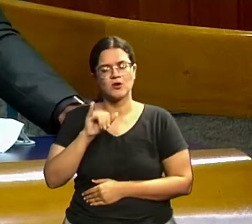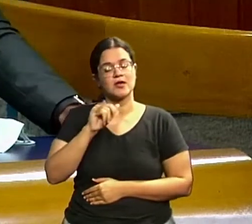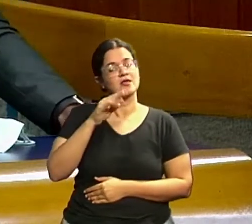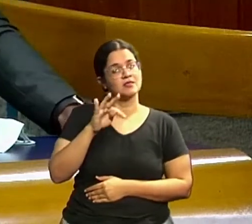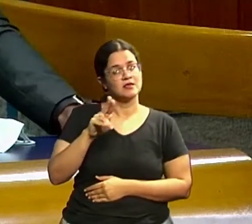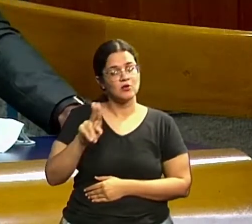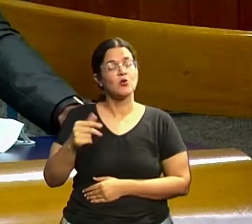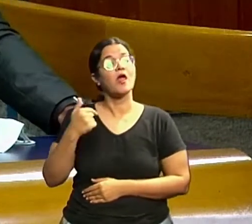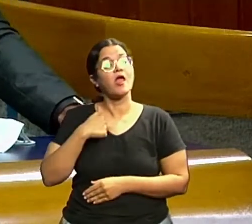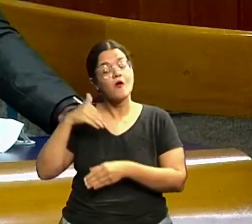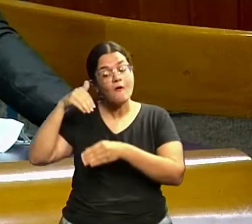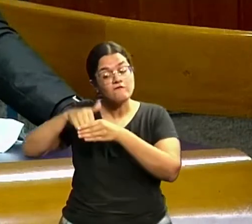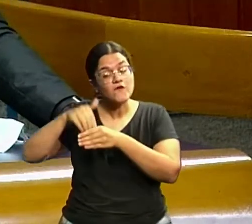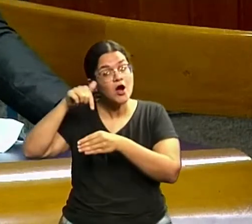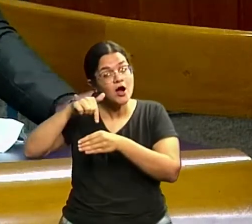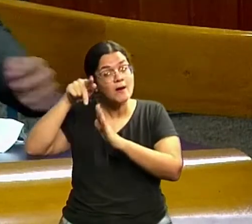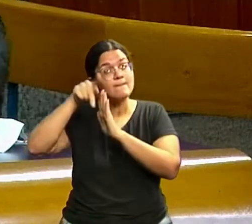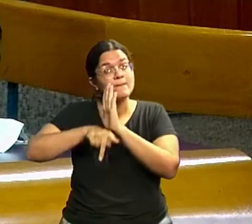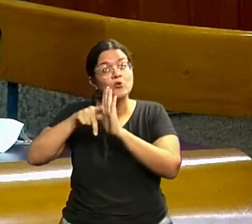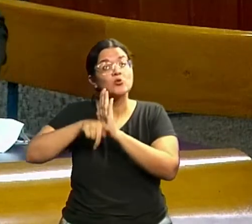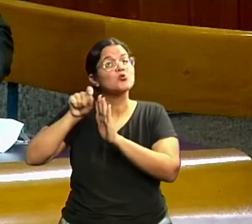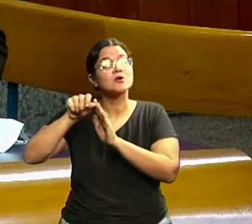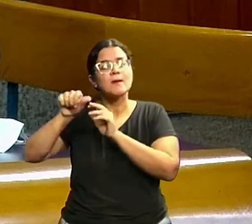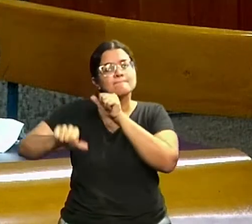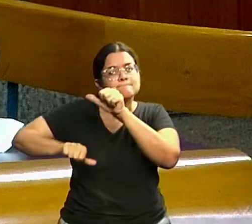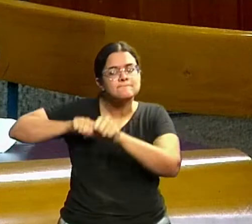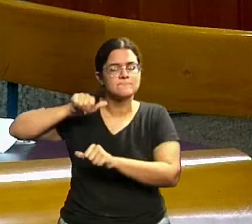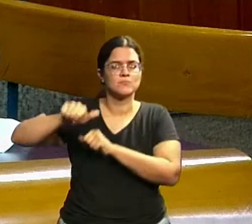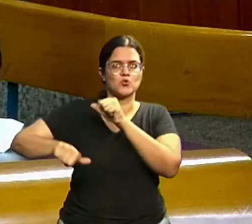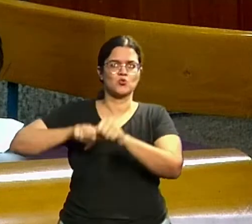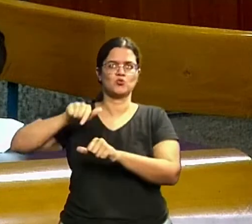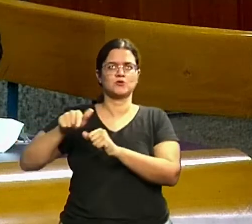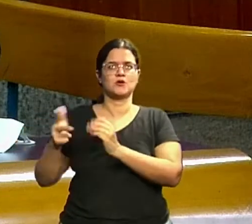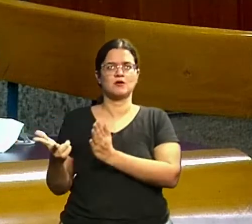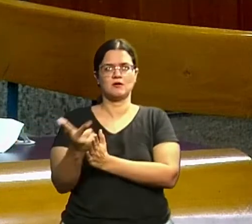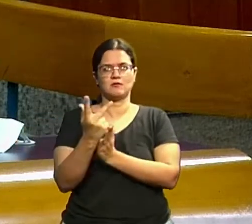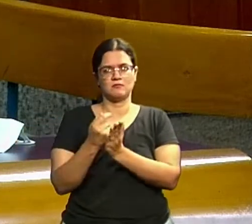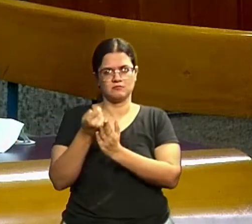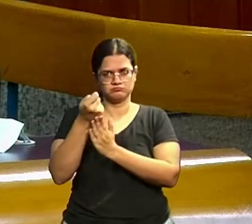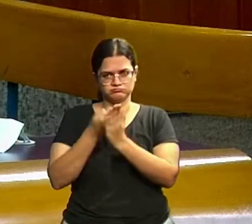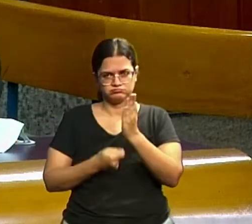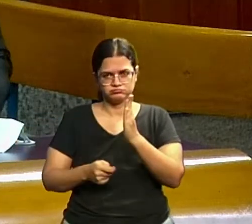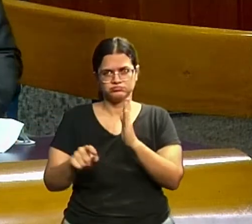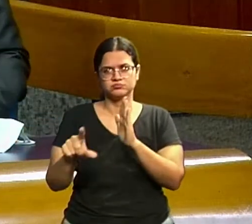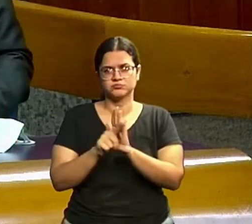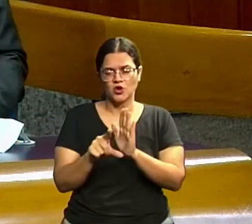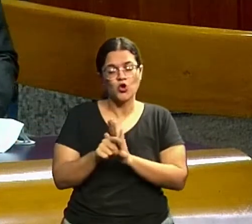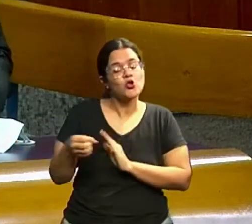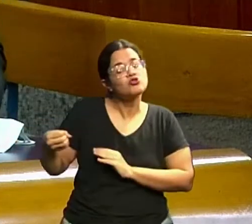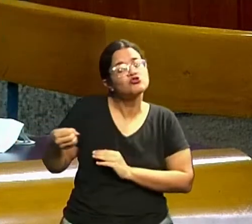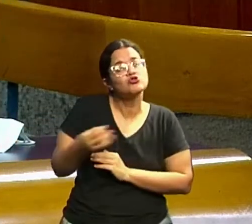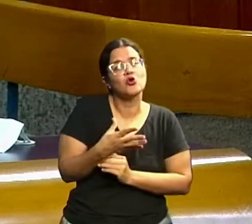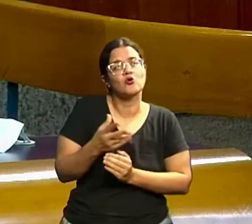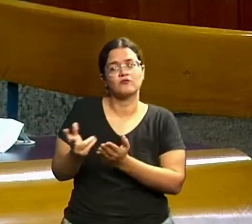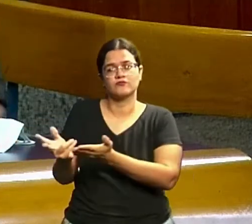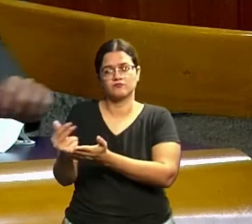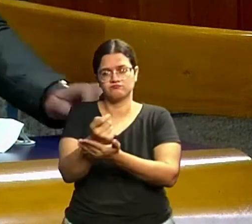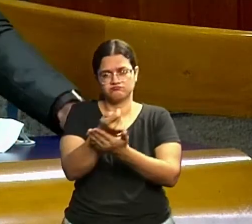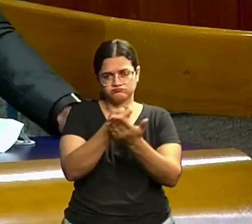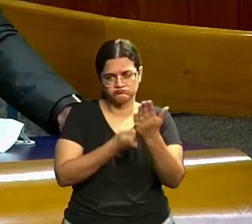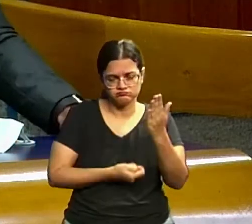Eu votei no projeto de lei de reforma do Código Tributário, ou seja, o novo Código